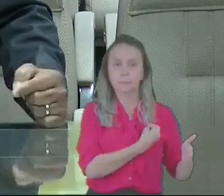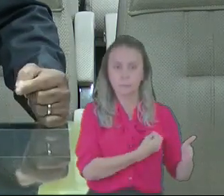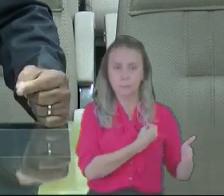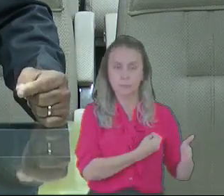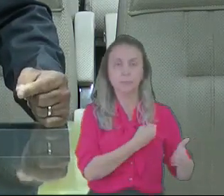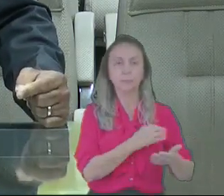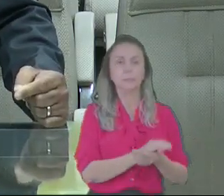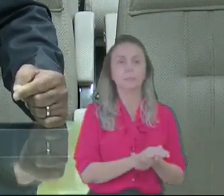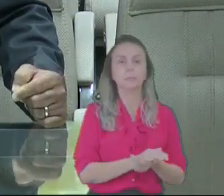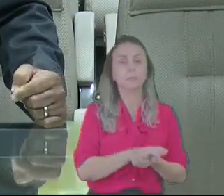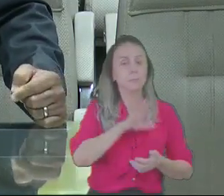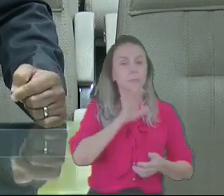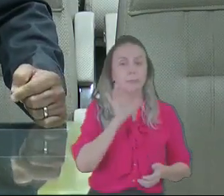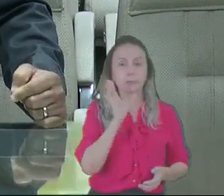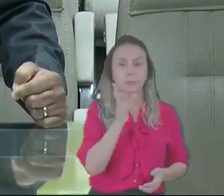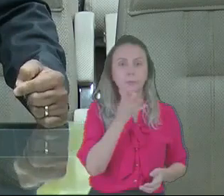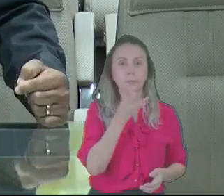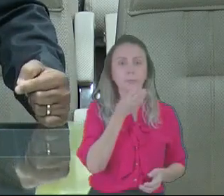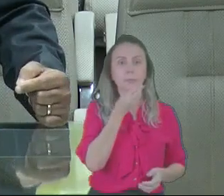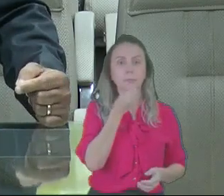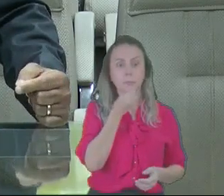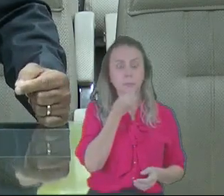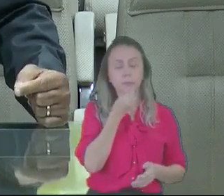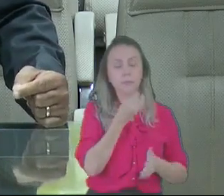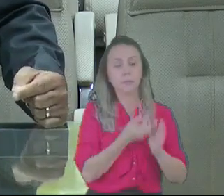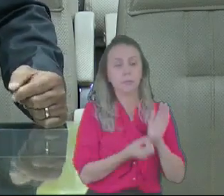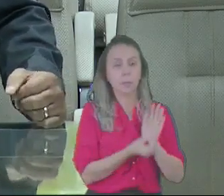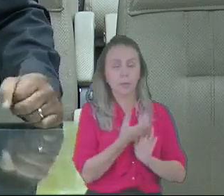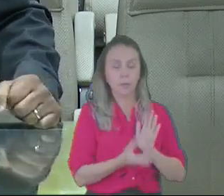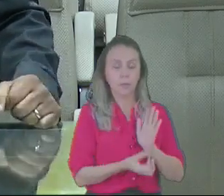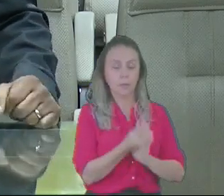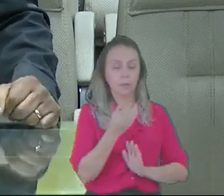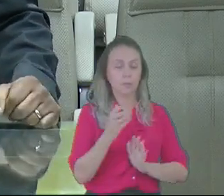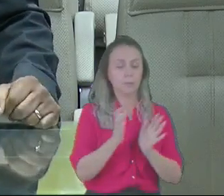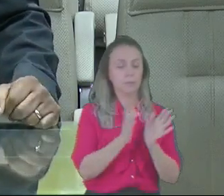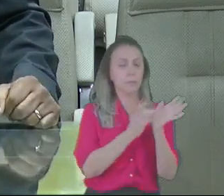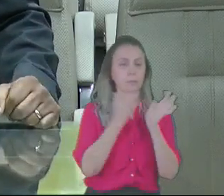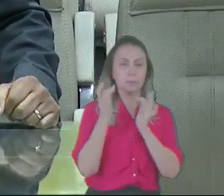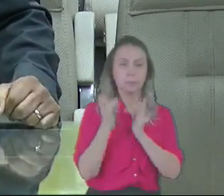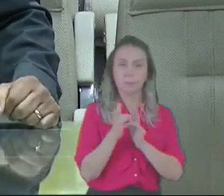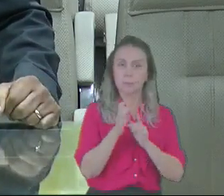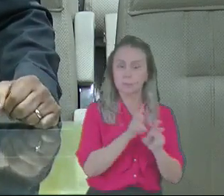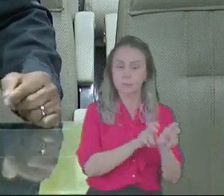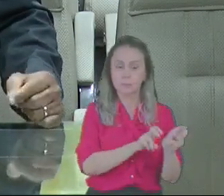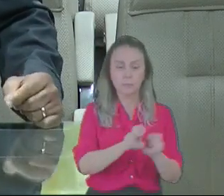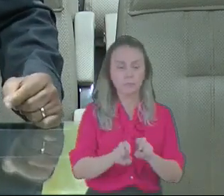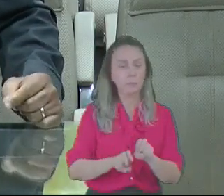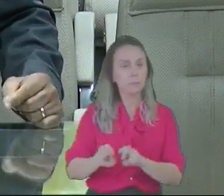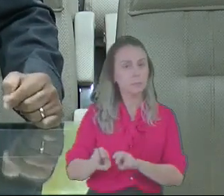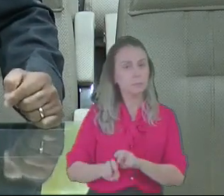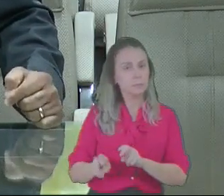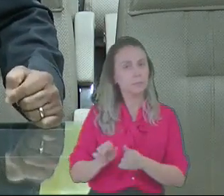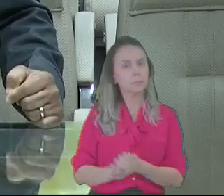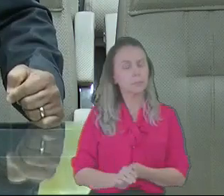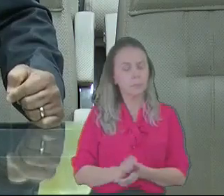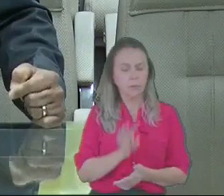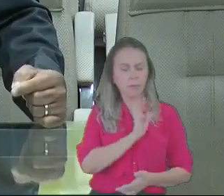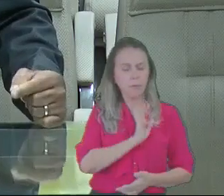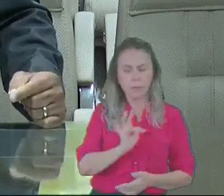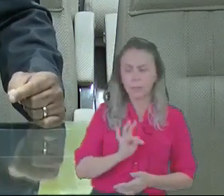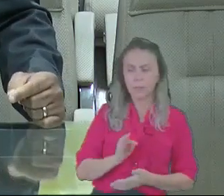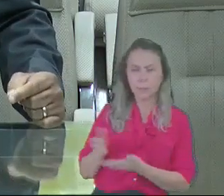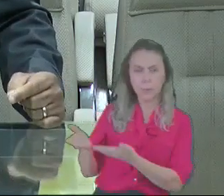e pelo conhecimento das obras que Jesus Opera Me convida Jesus para